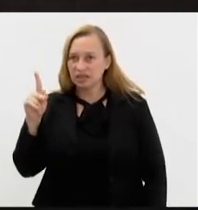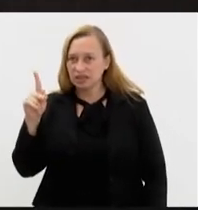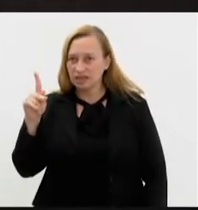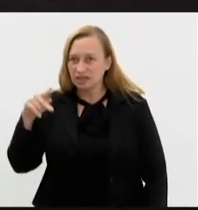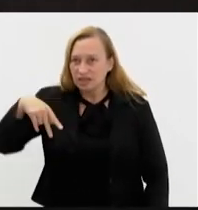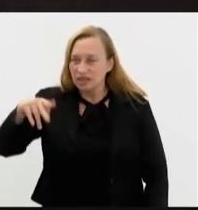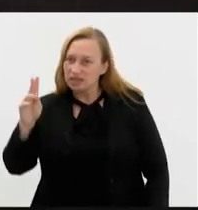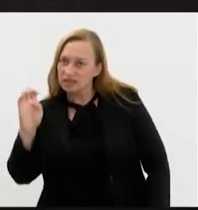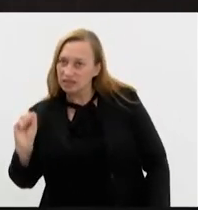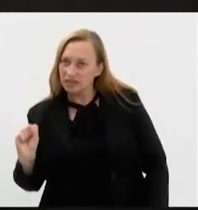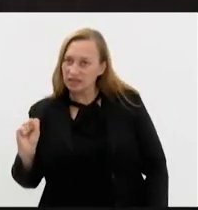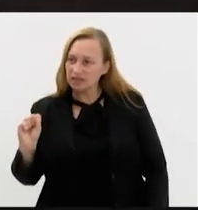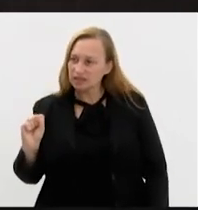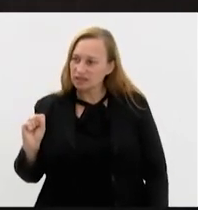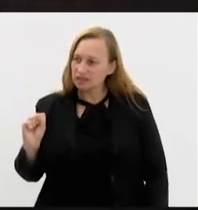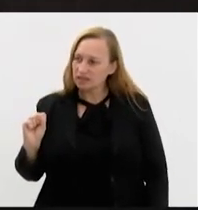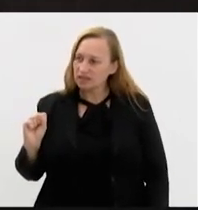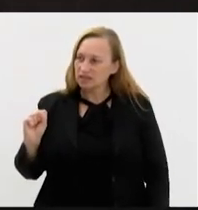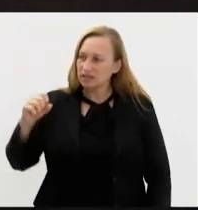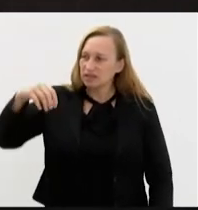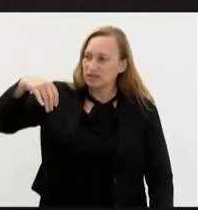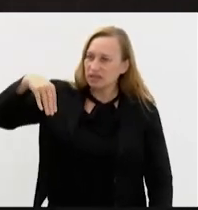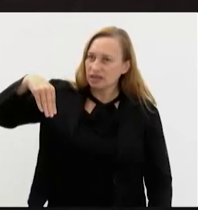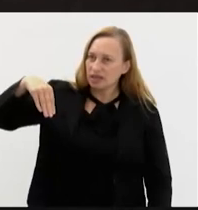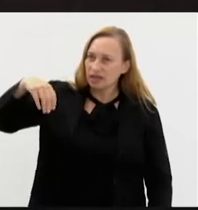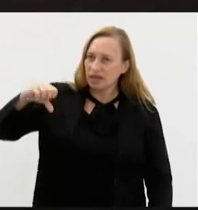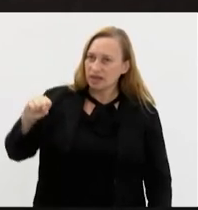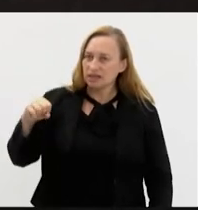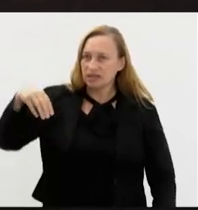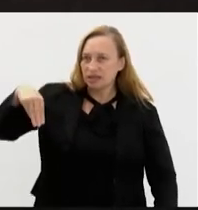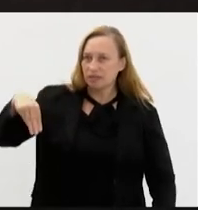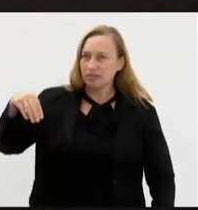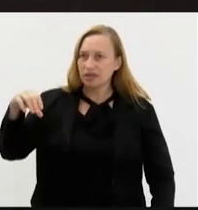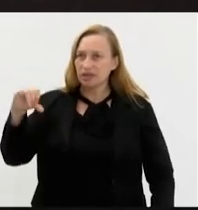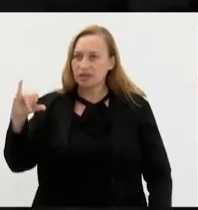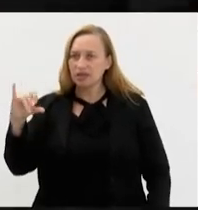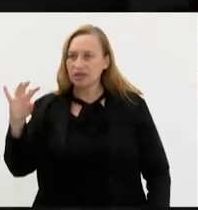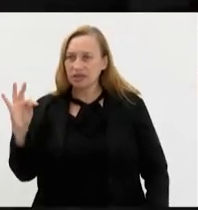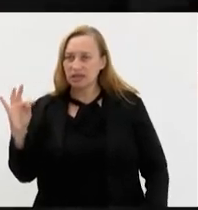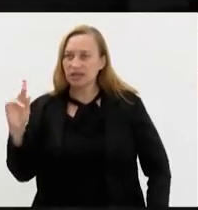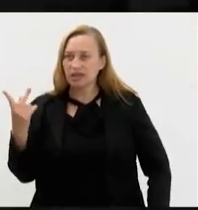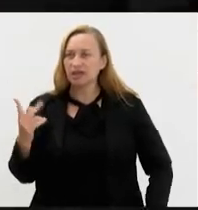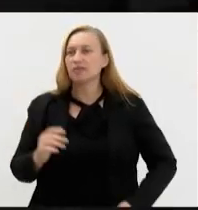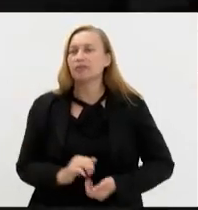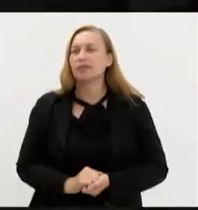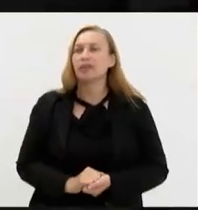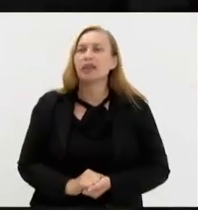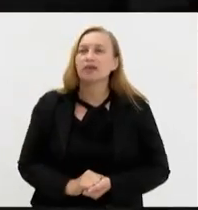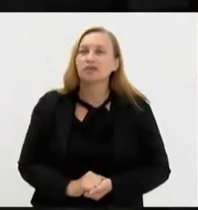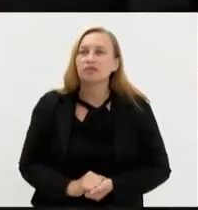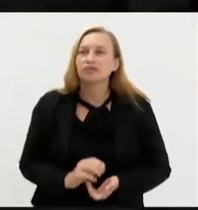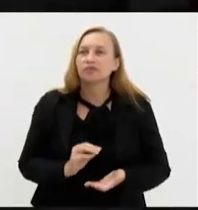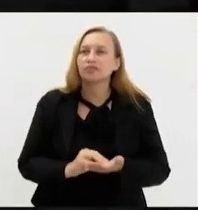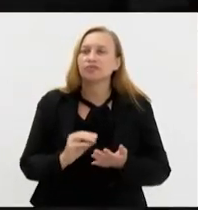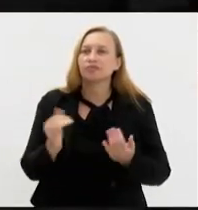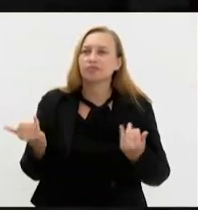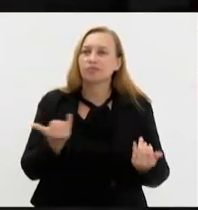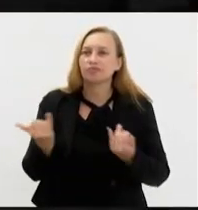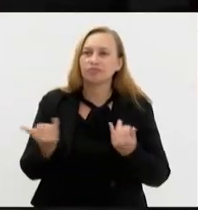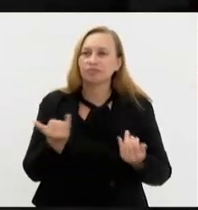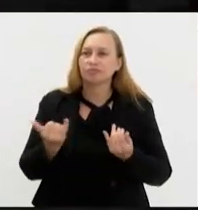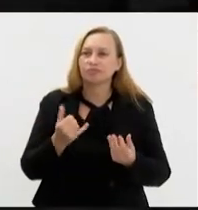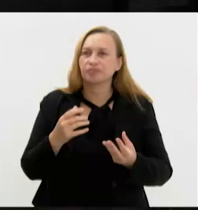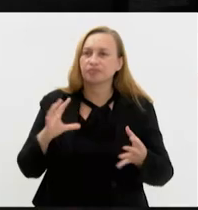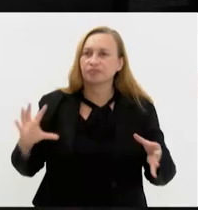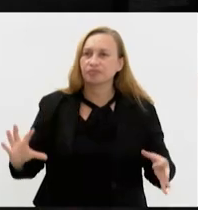dando sequência aqui eh eh e pegando um gancho na fala da senhora Dora Tatiana eu costumo dizer o seguinte a desinformação ela une